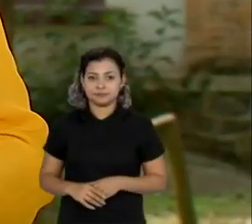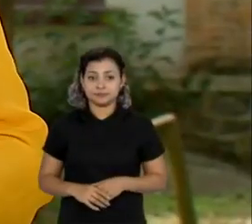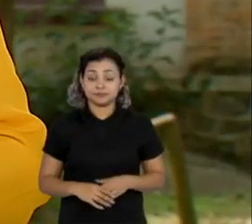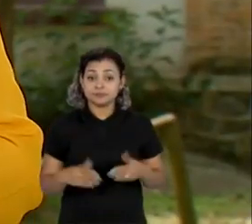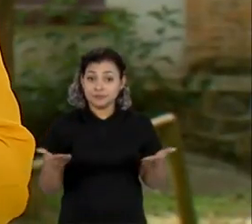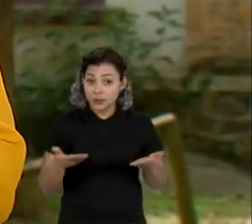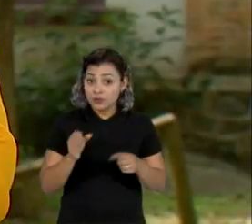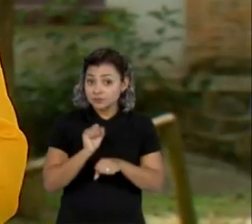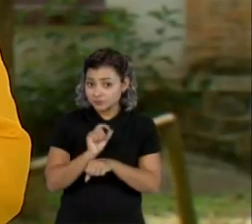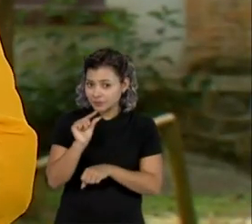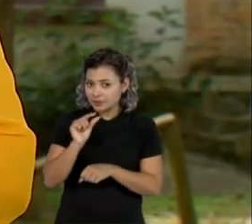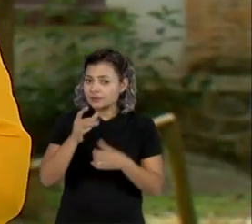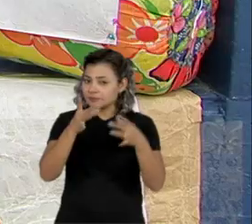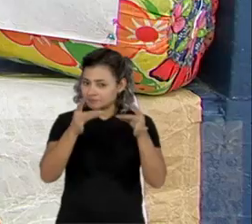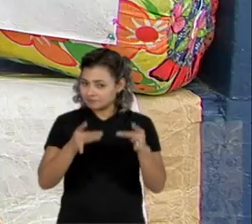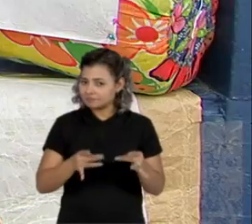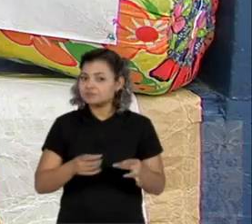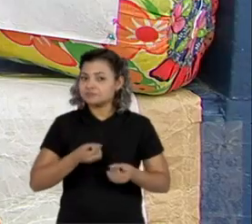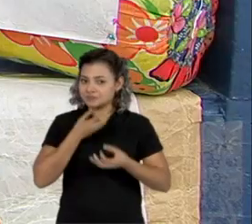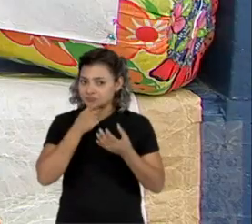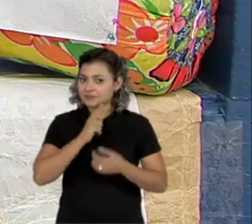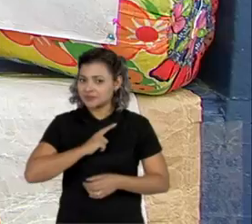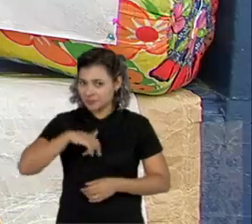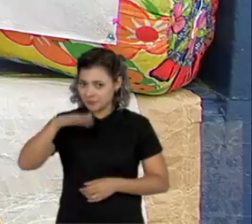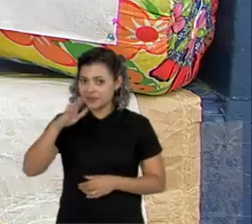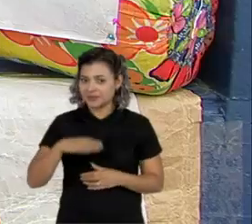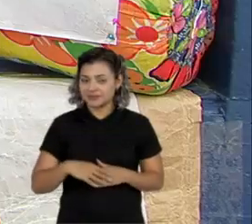E aguarde, porque tem mais.